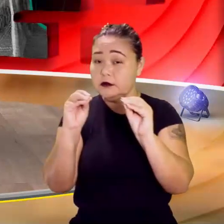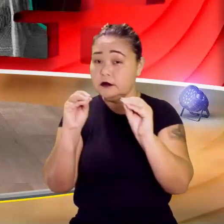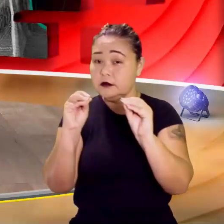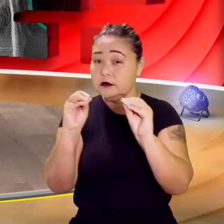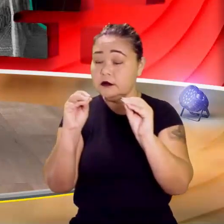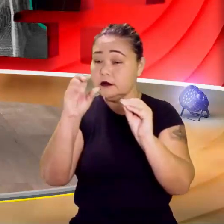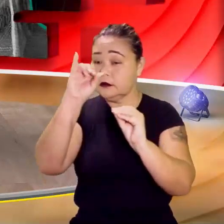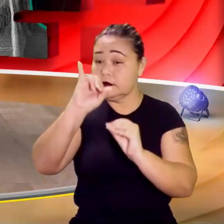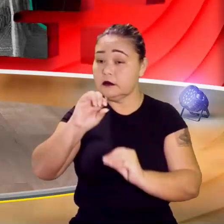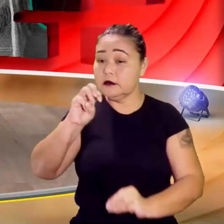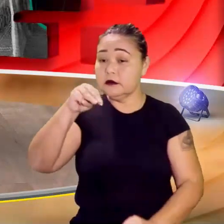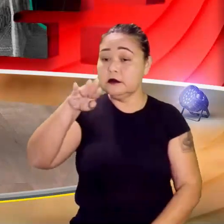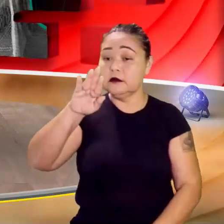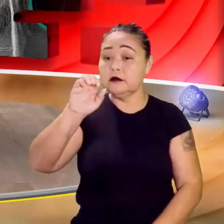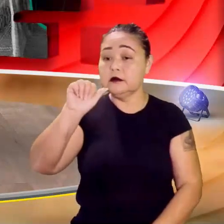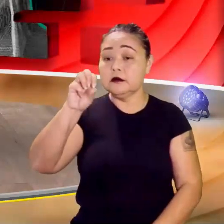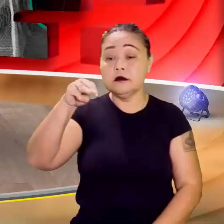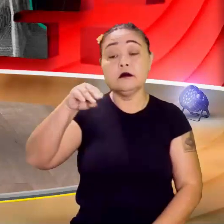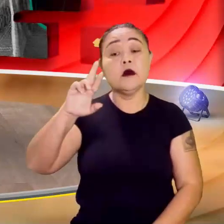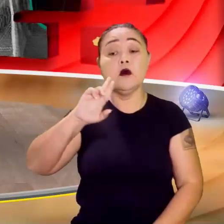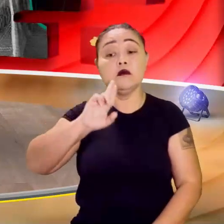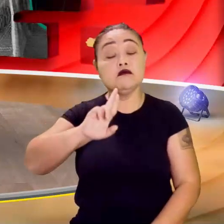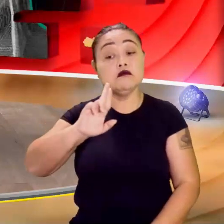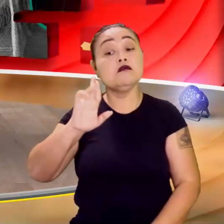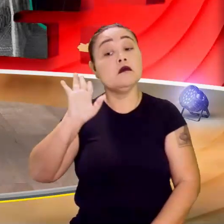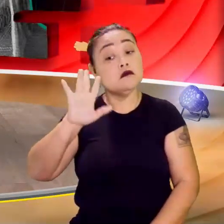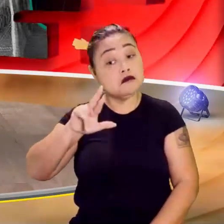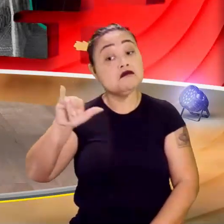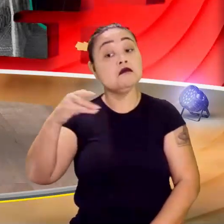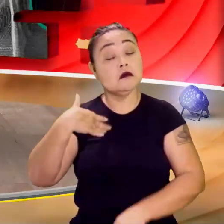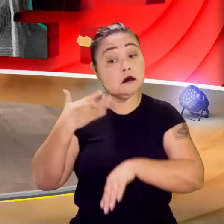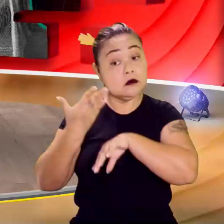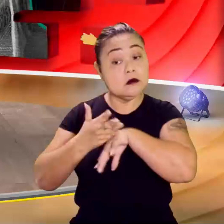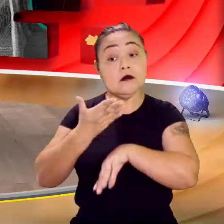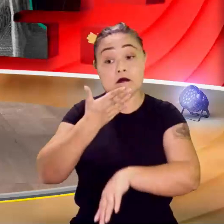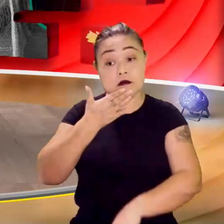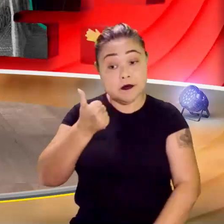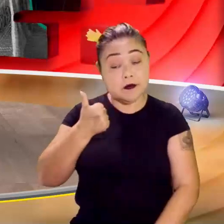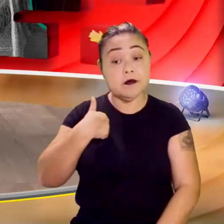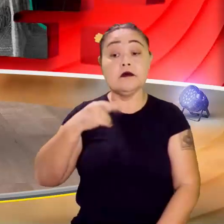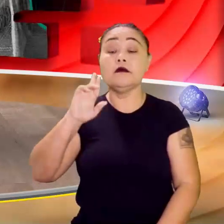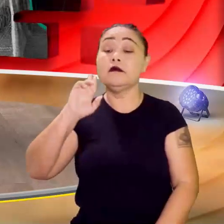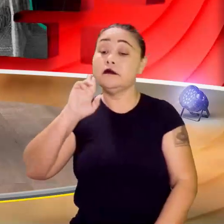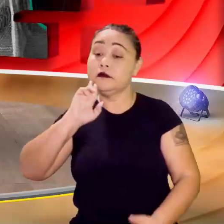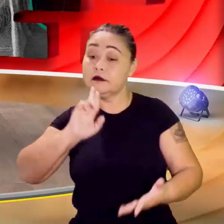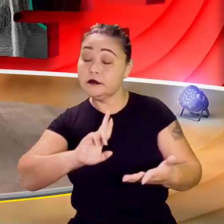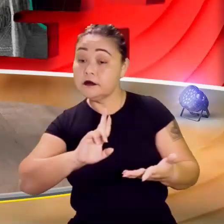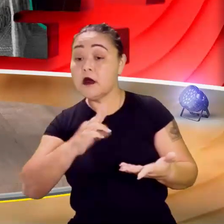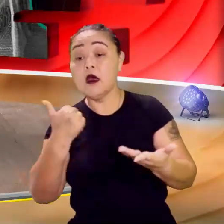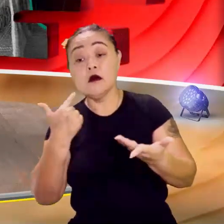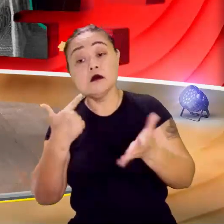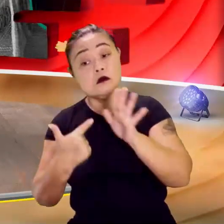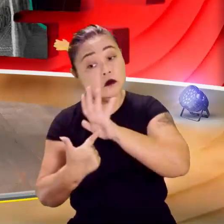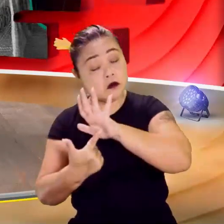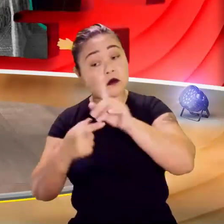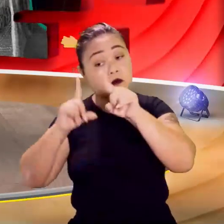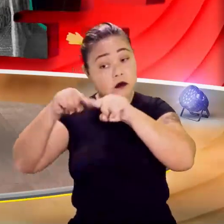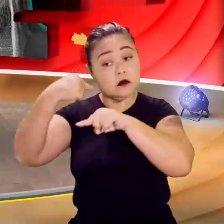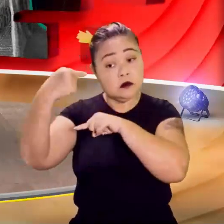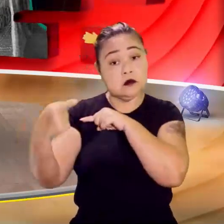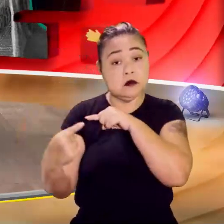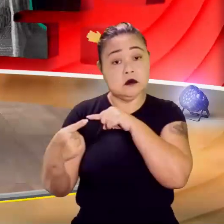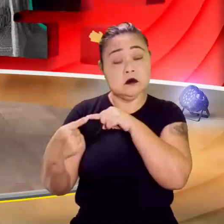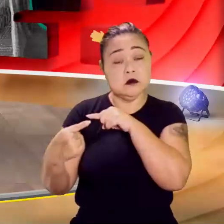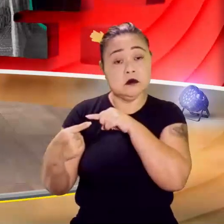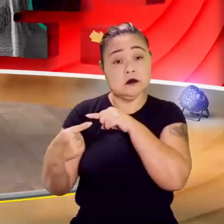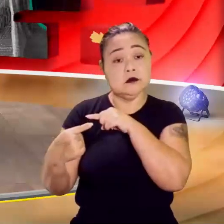minha imagem, o resultado vai ser mais prático e vai ser melhor. Verdade. Vamos resolver uma, mostrar como é que fica, e depois